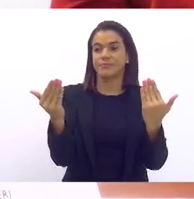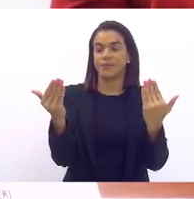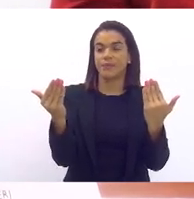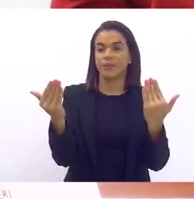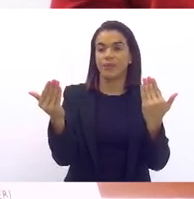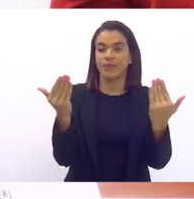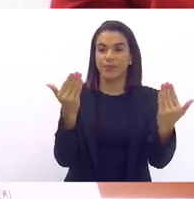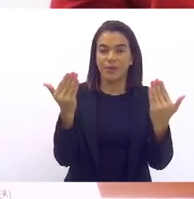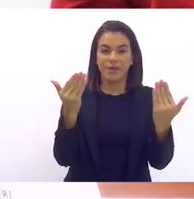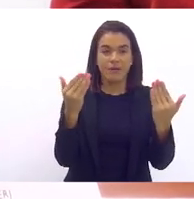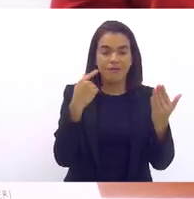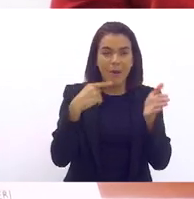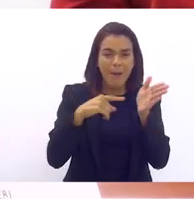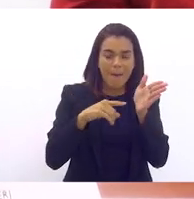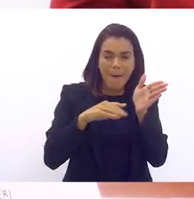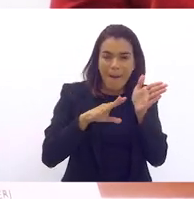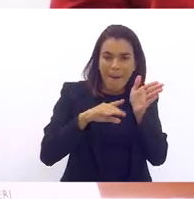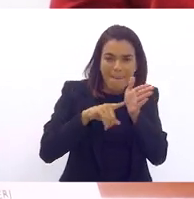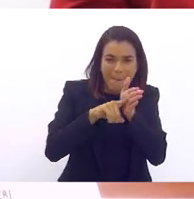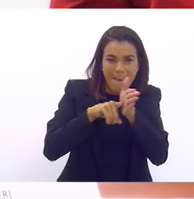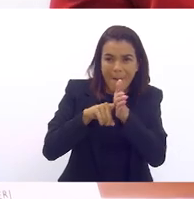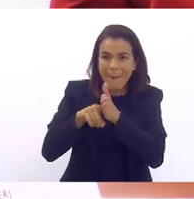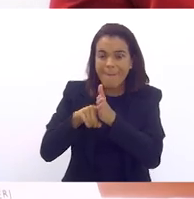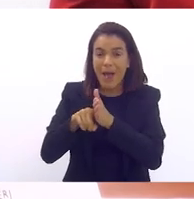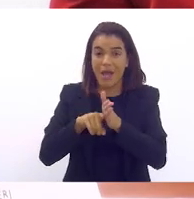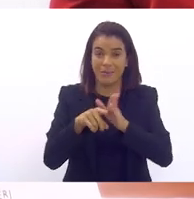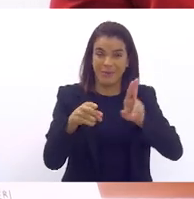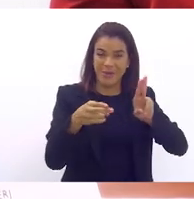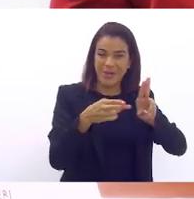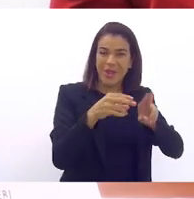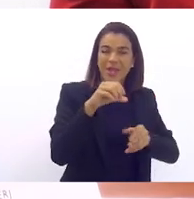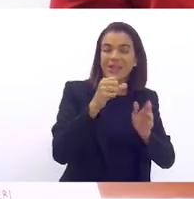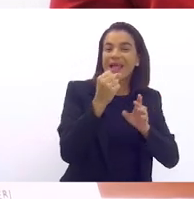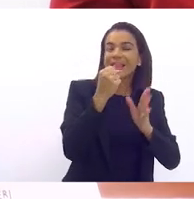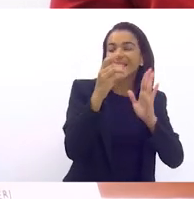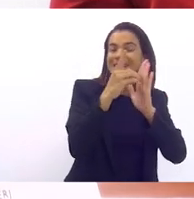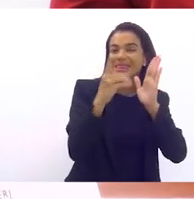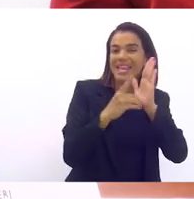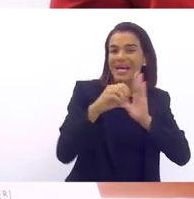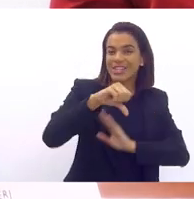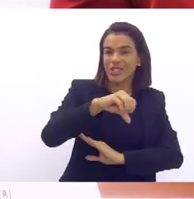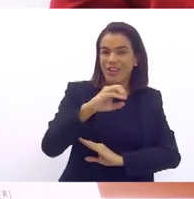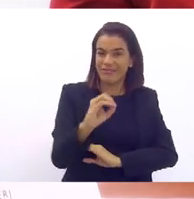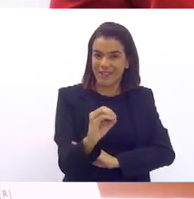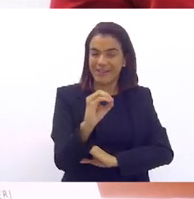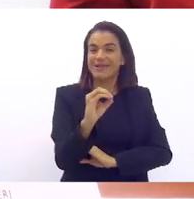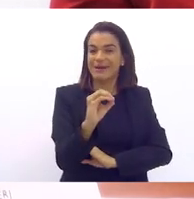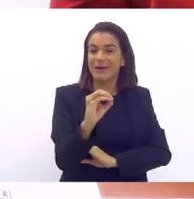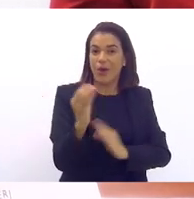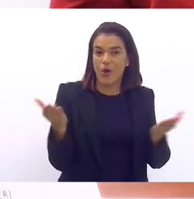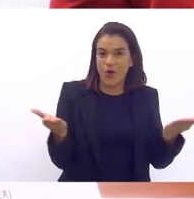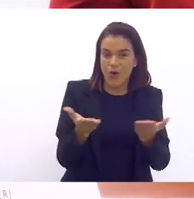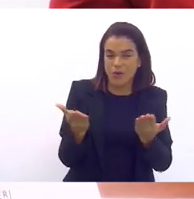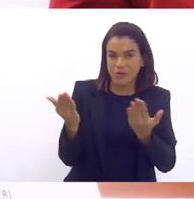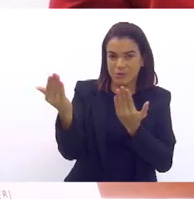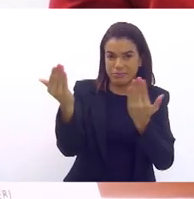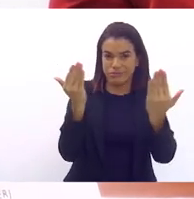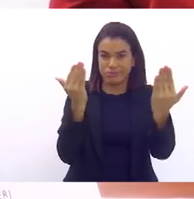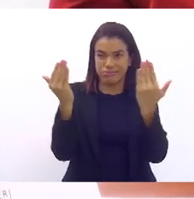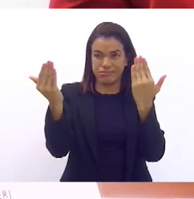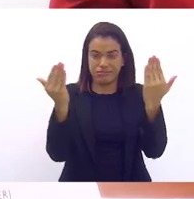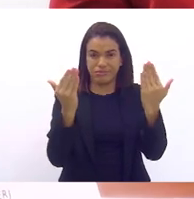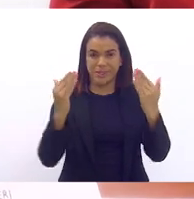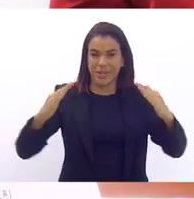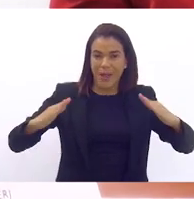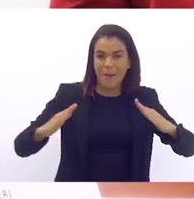nossa demografia dos anos 80 quando o sistema de saúde foi implantado Ela é bem diferente de hoje da sua conformação da